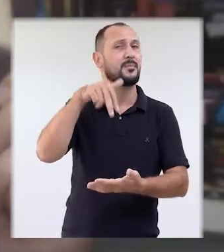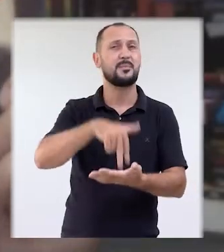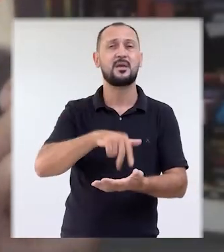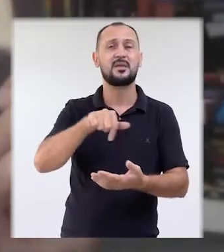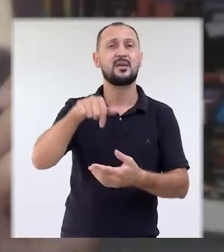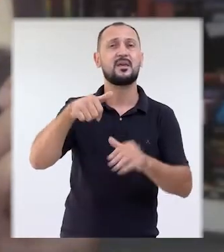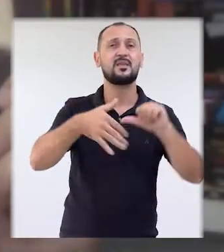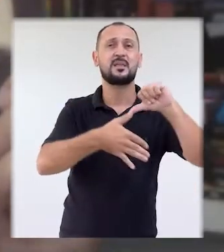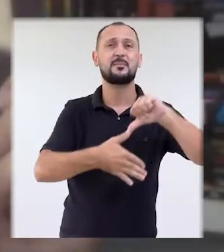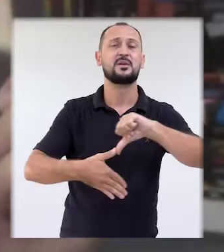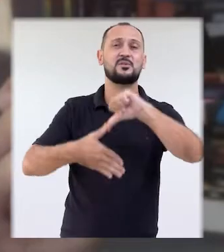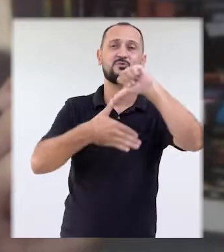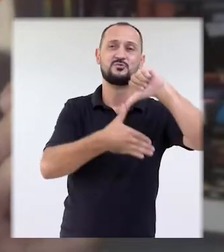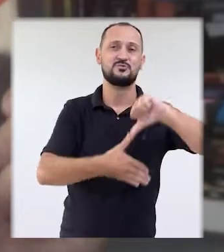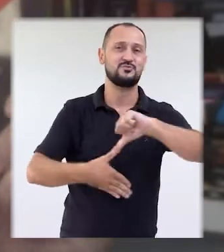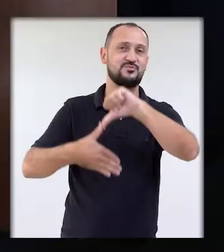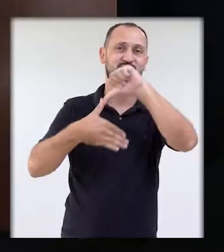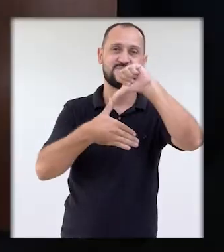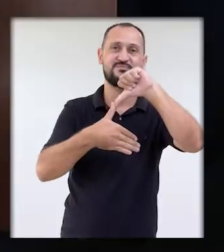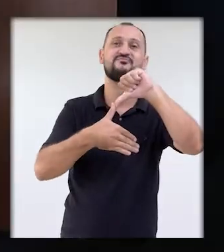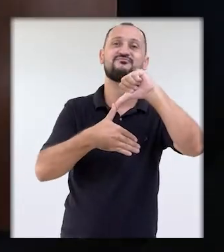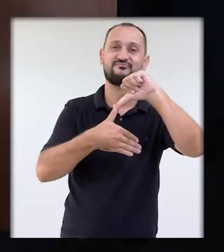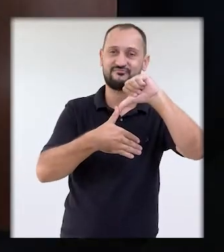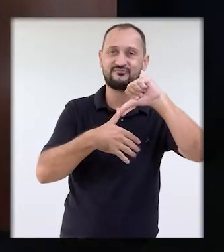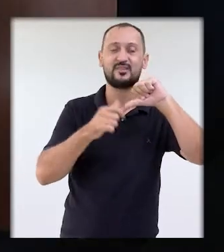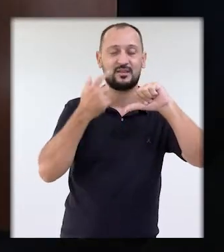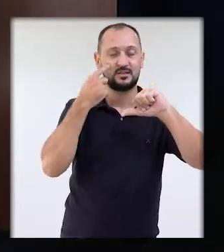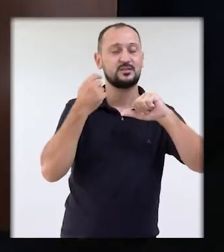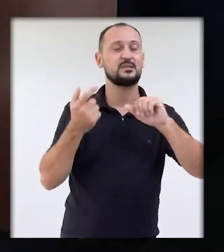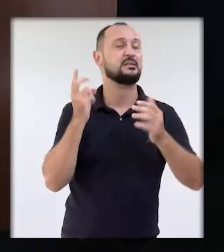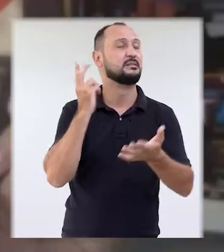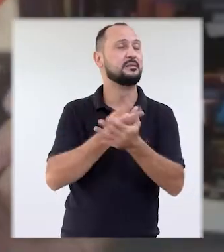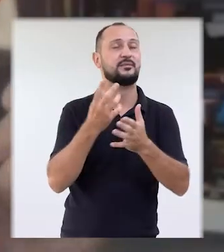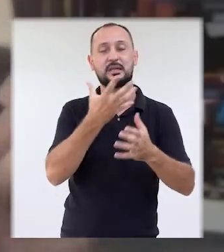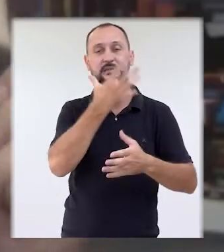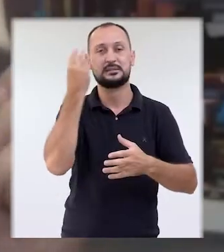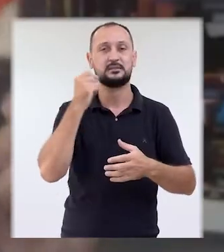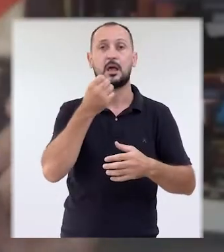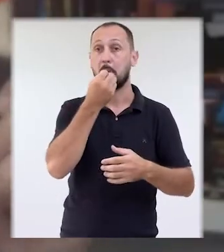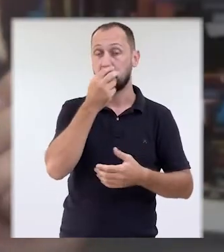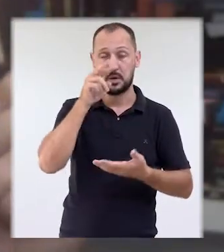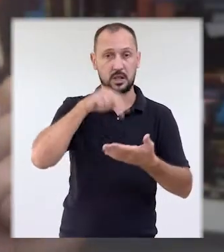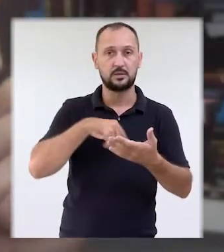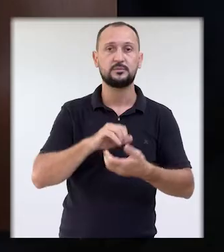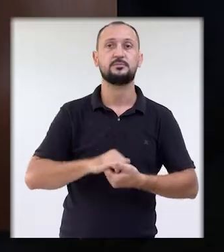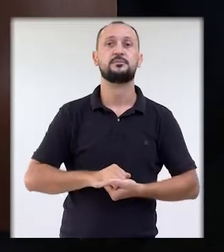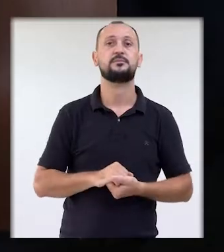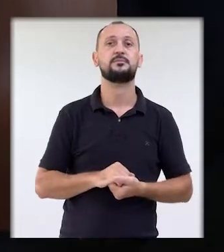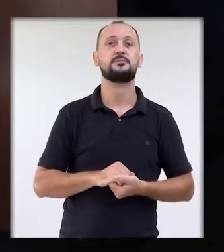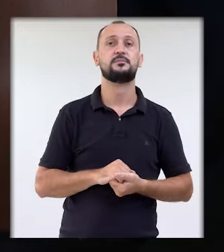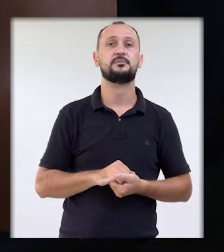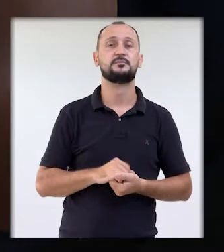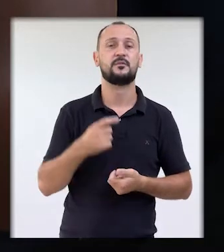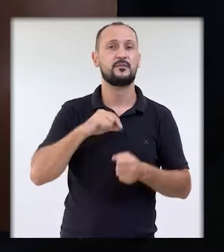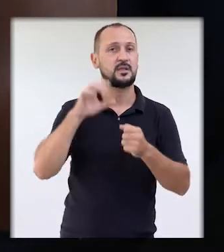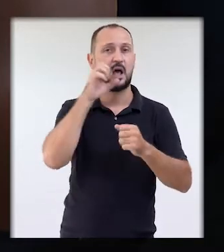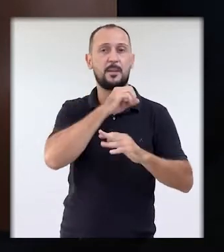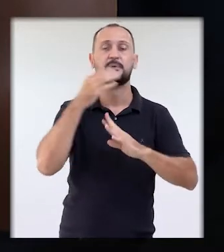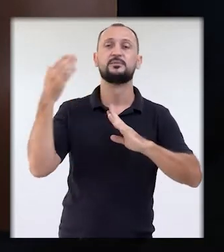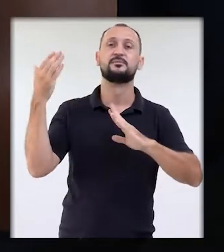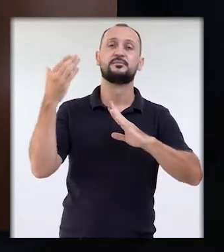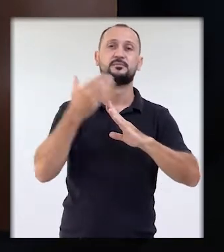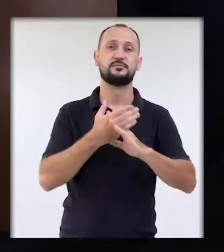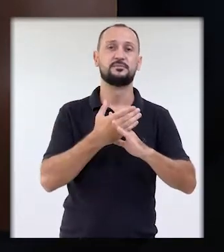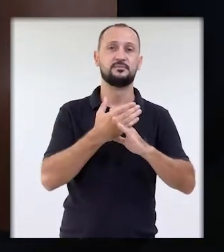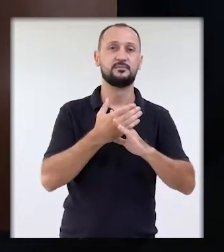da América do Sul, e né? da América do Sul, com certeza. Não dá destaque, né? Então, acho uma boa leitura. Legal. A gente vai para